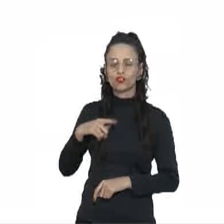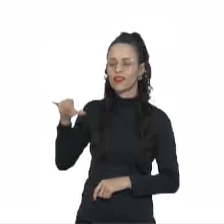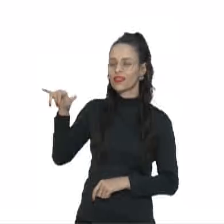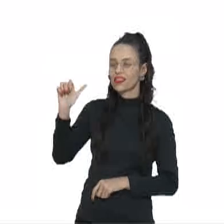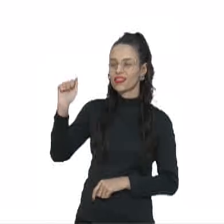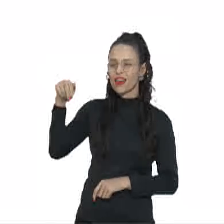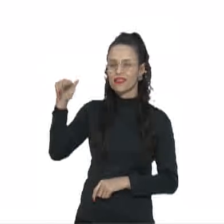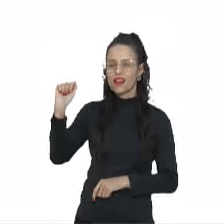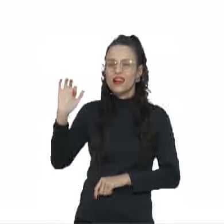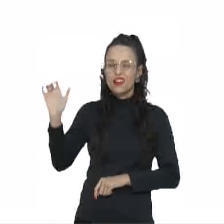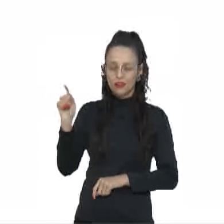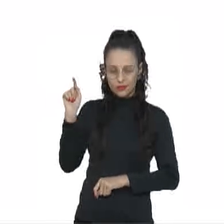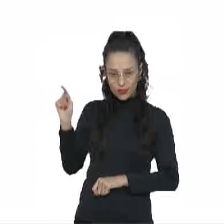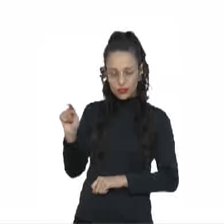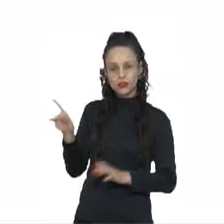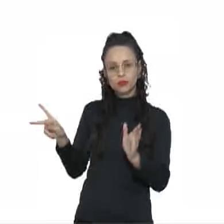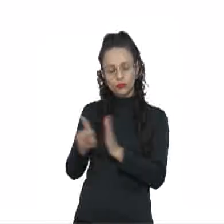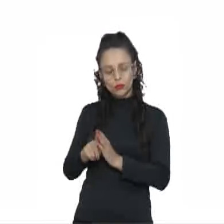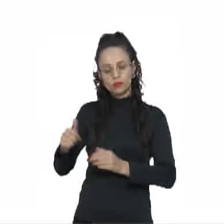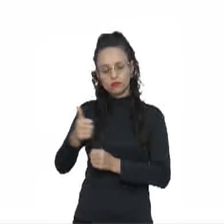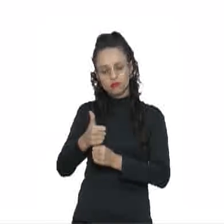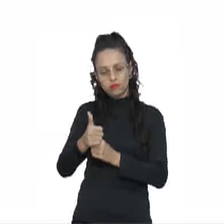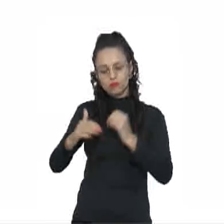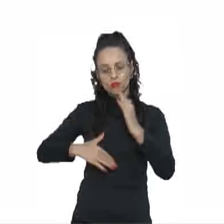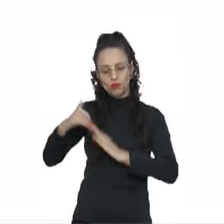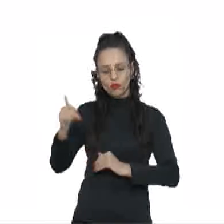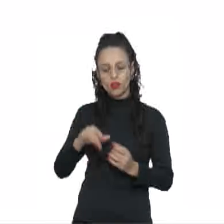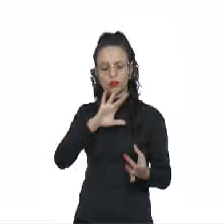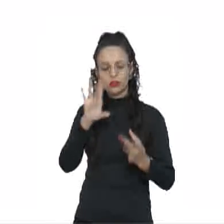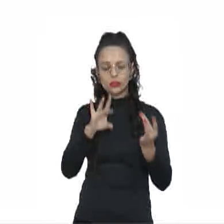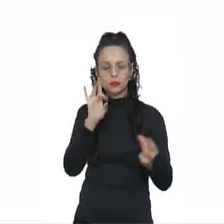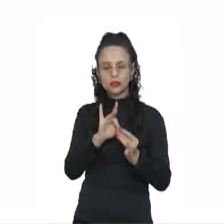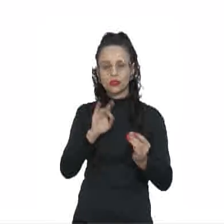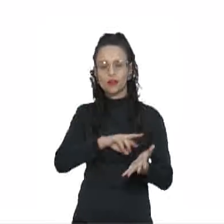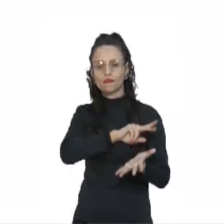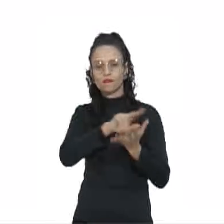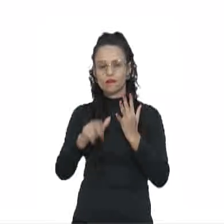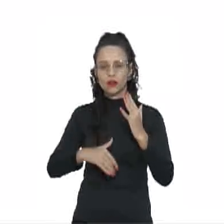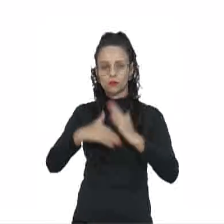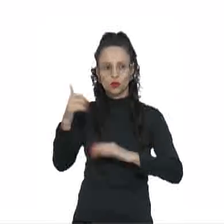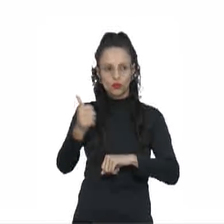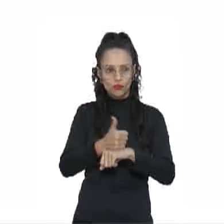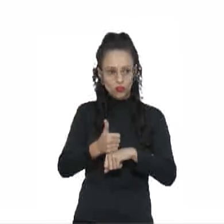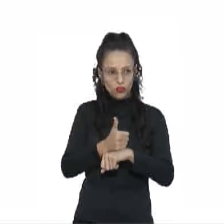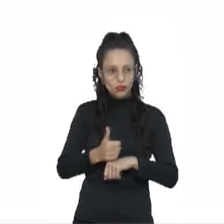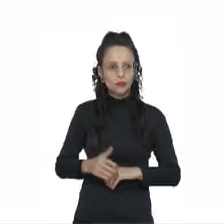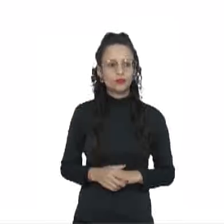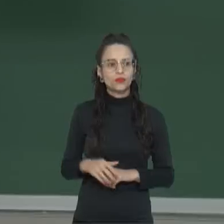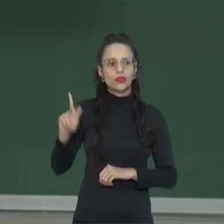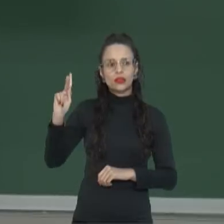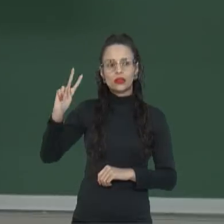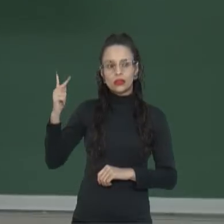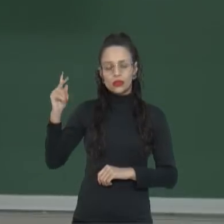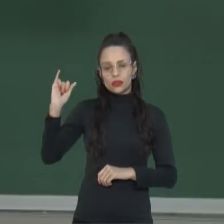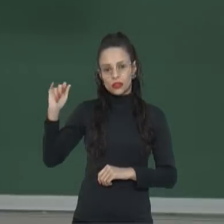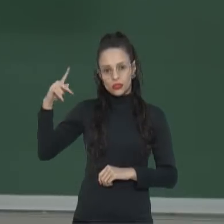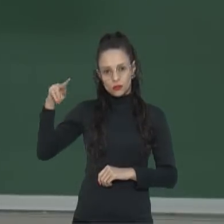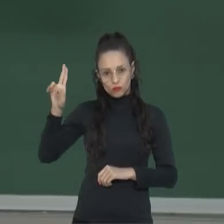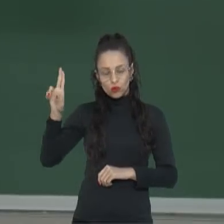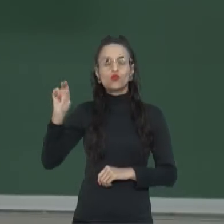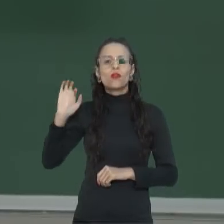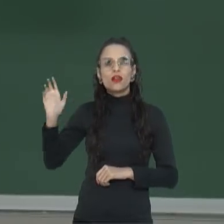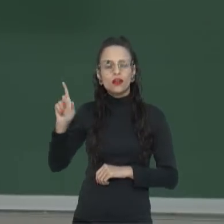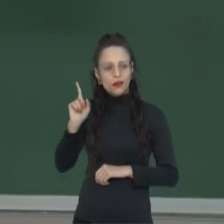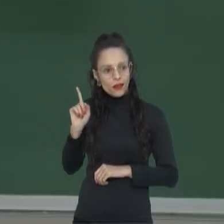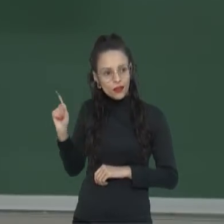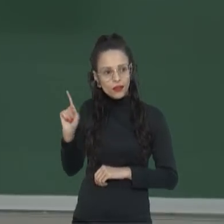trabalhadores especialistas em várias profissões. Os curacas, que eram conhecedores. Os quipu, kamayuki, que o professor já comentou sobre